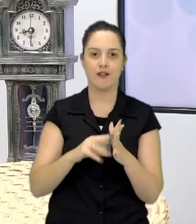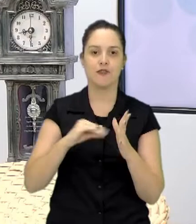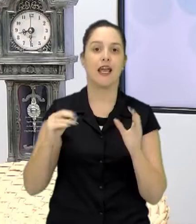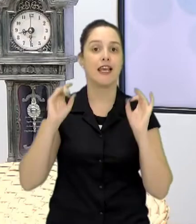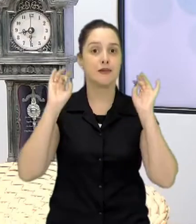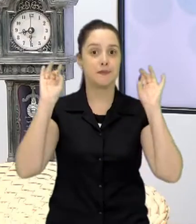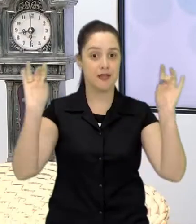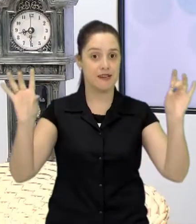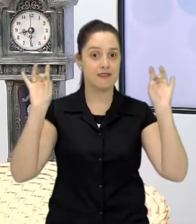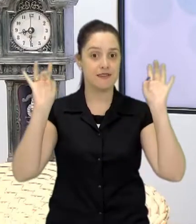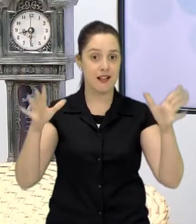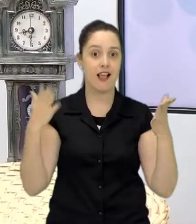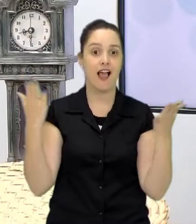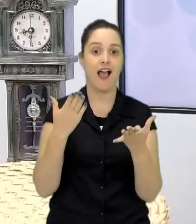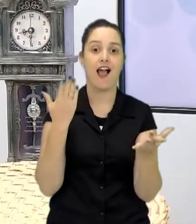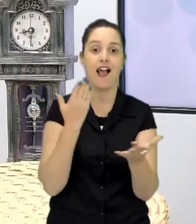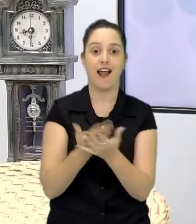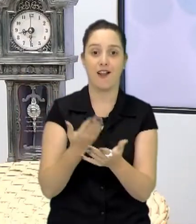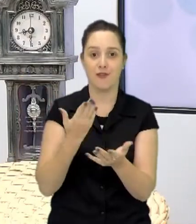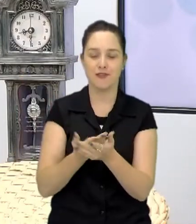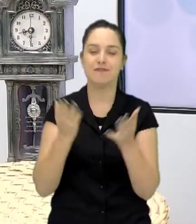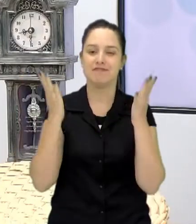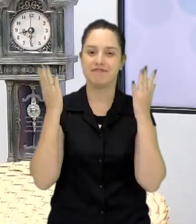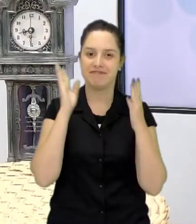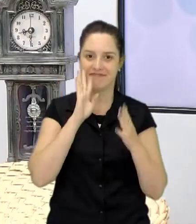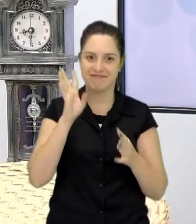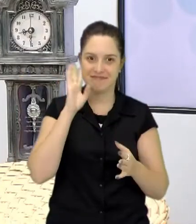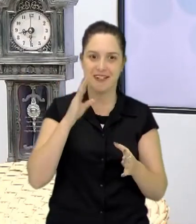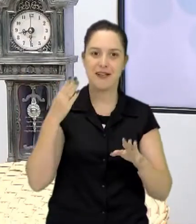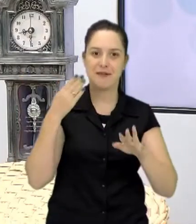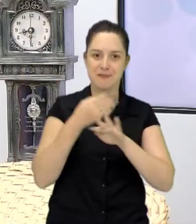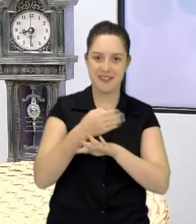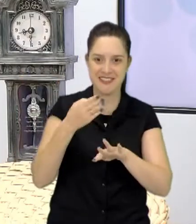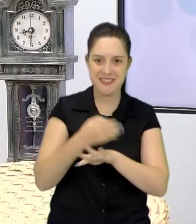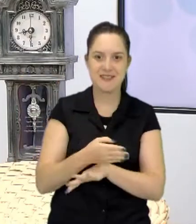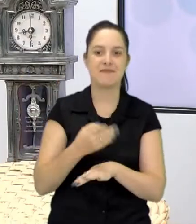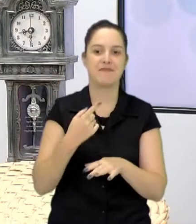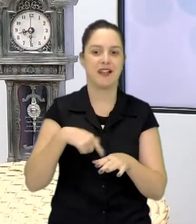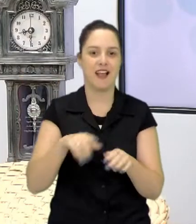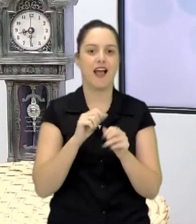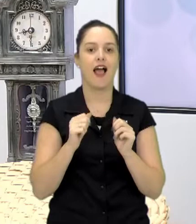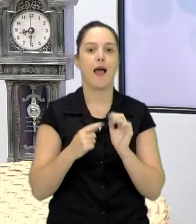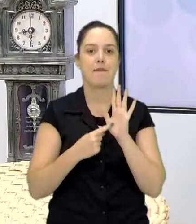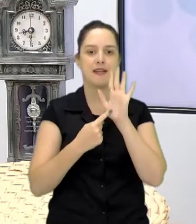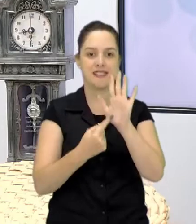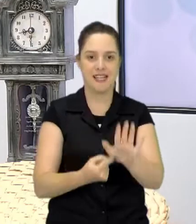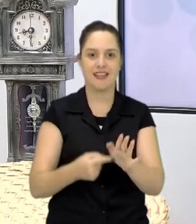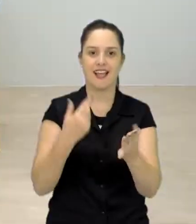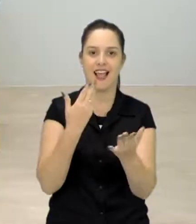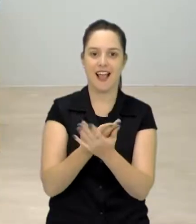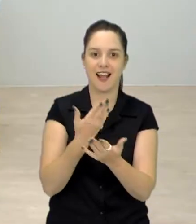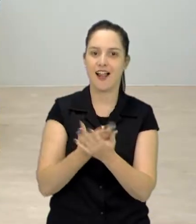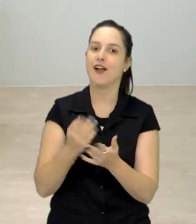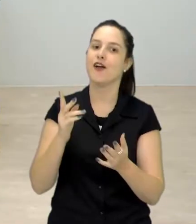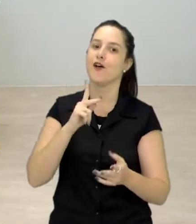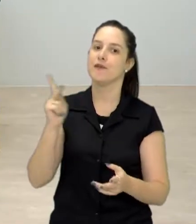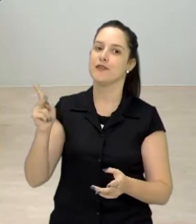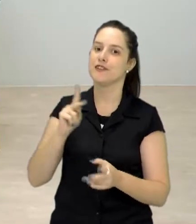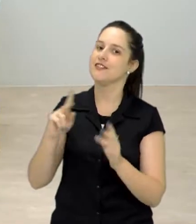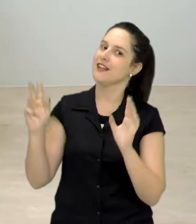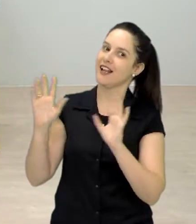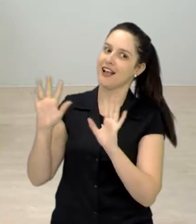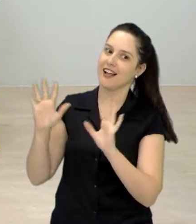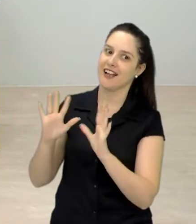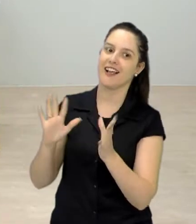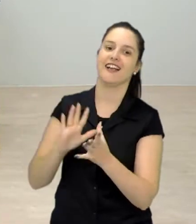especial, é a nossa aula de sistematização. Eu vou apresentar eles primeiro e aí eu já apresento a aula. Então, olá, professores, é uma aula dos sonhos,